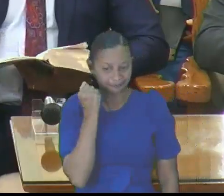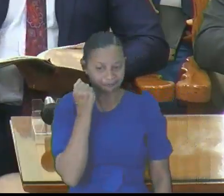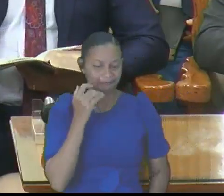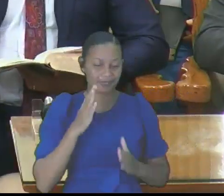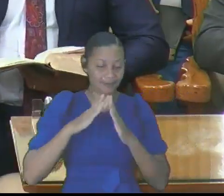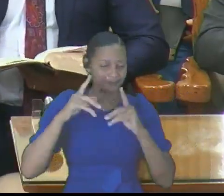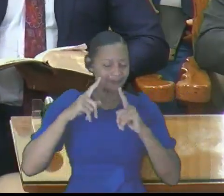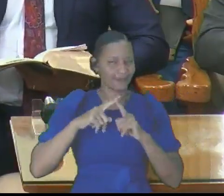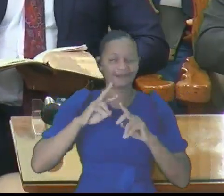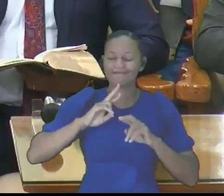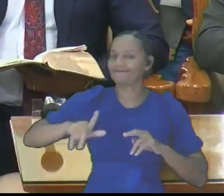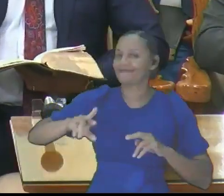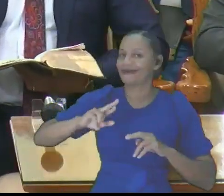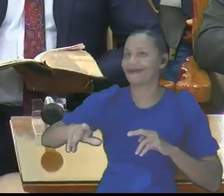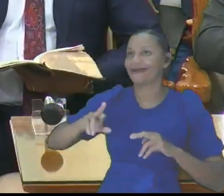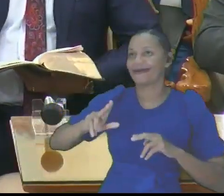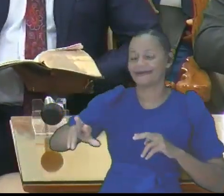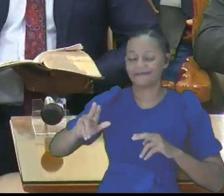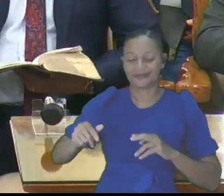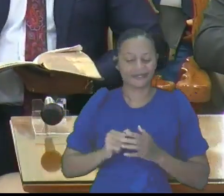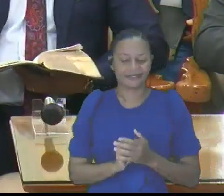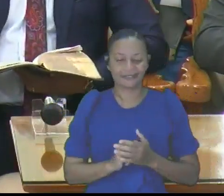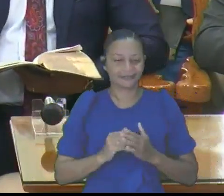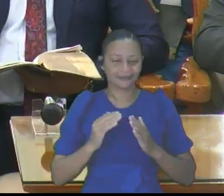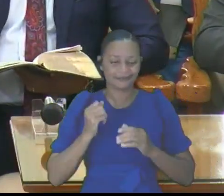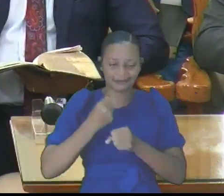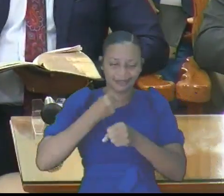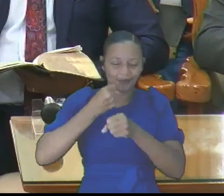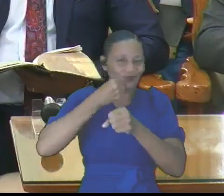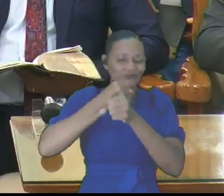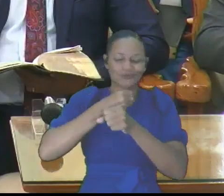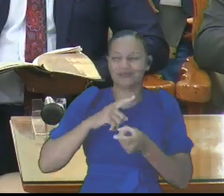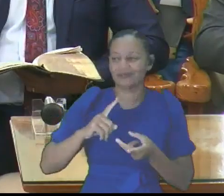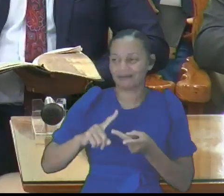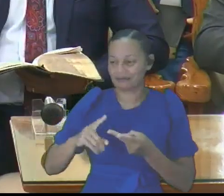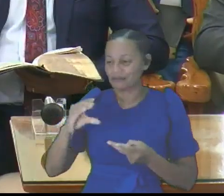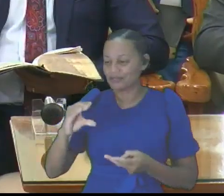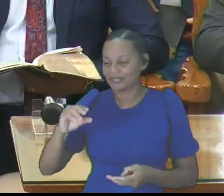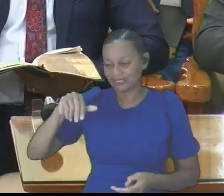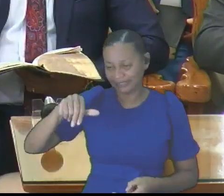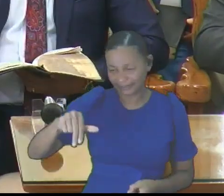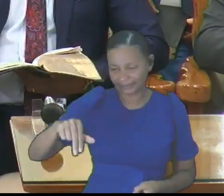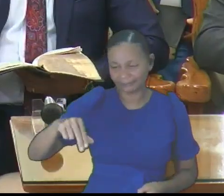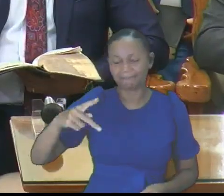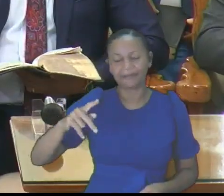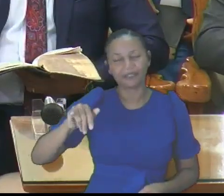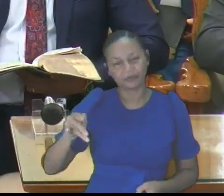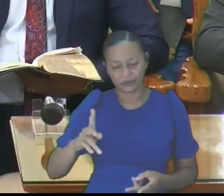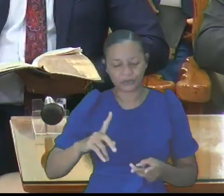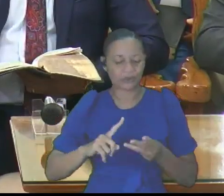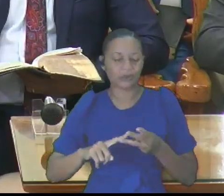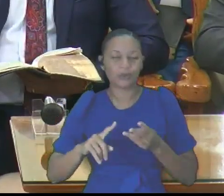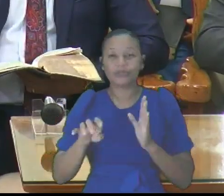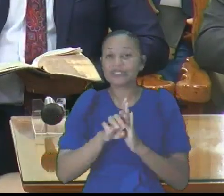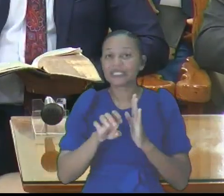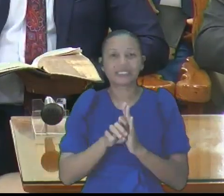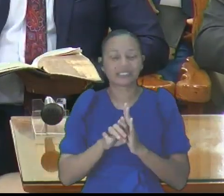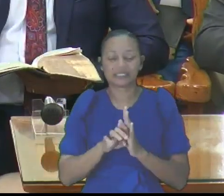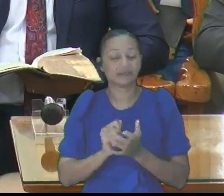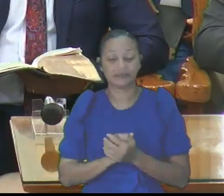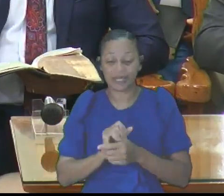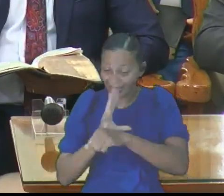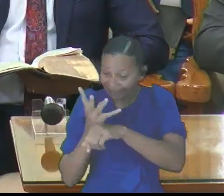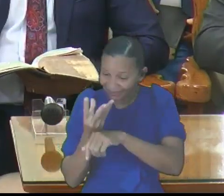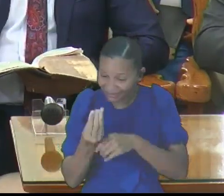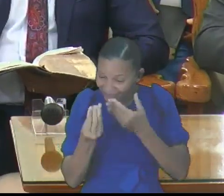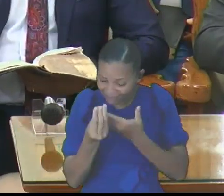prédio, a igreja não é o CNPJ, a igreja não é o estatuto, a igreja é o corpo de